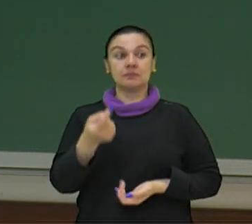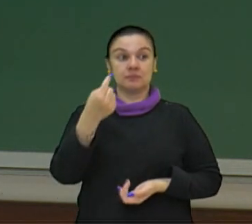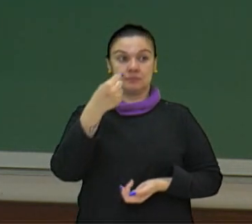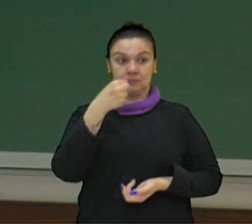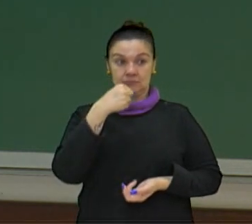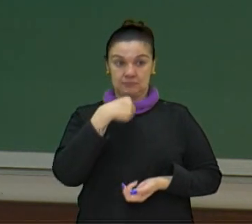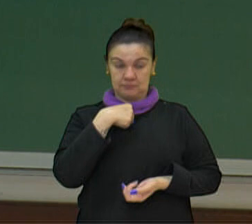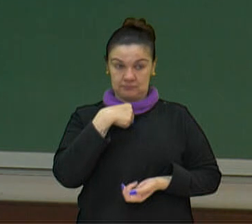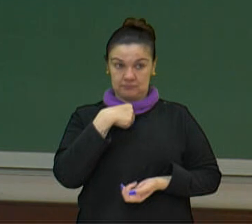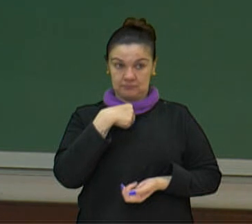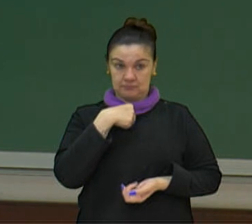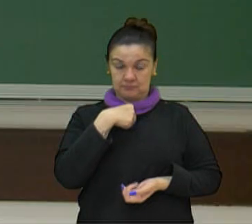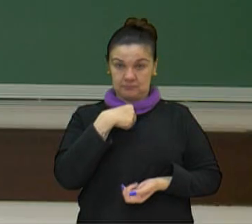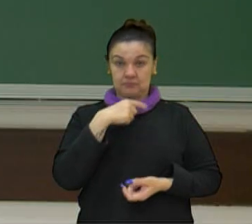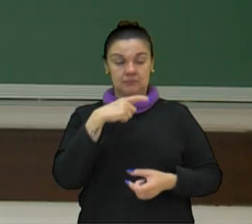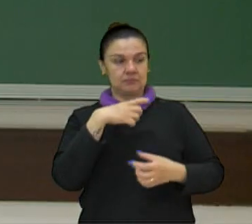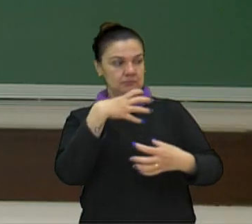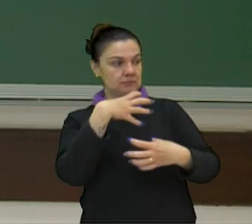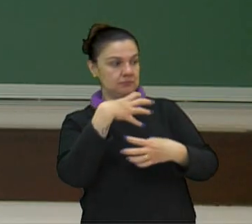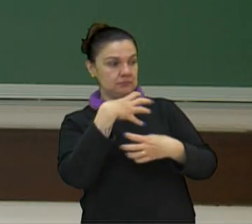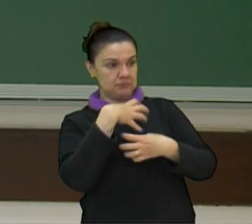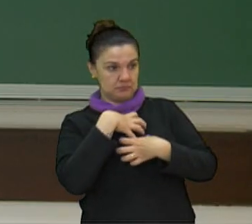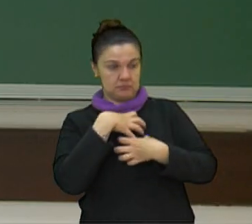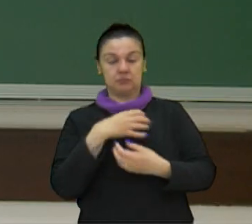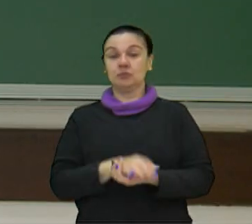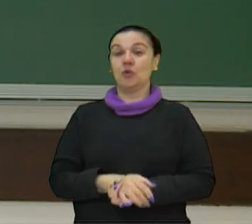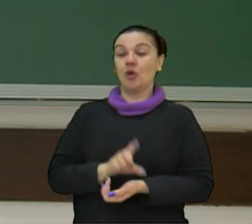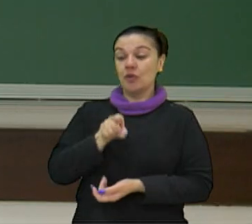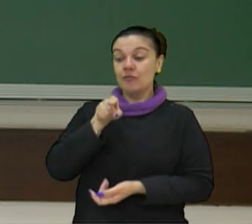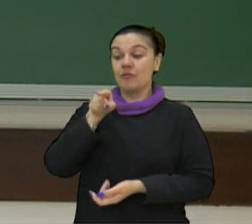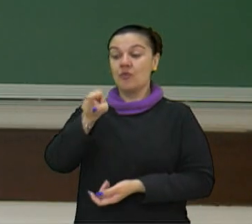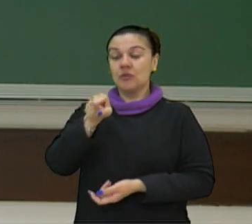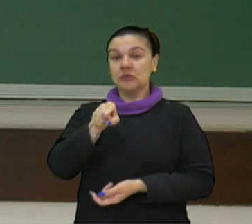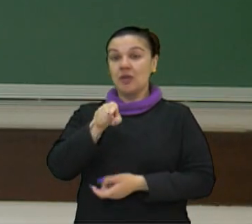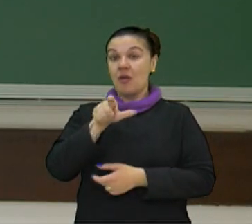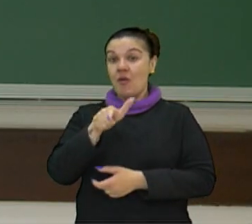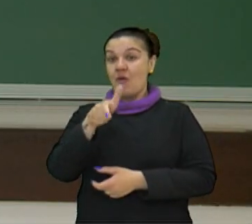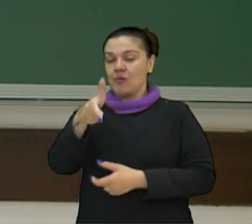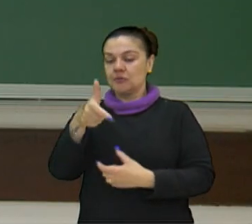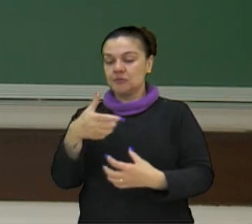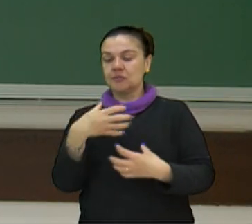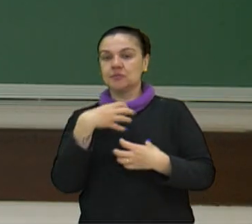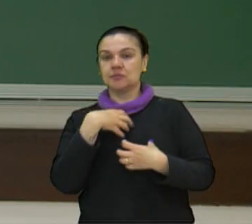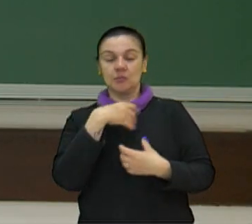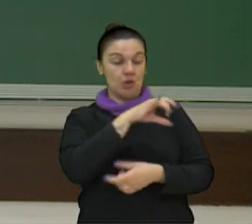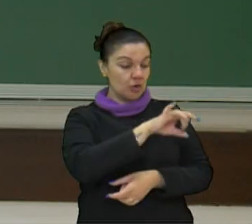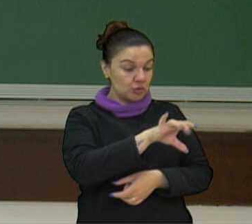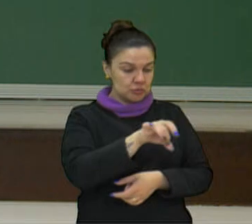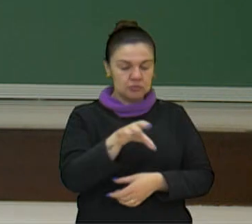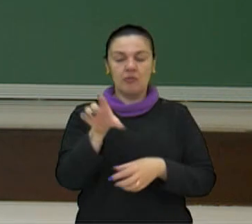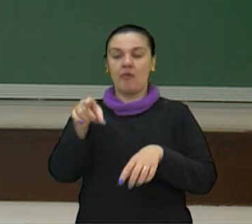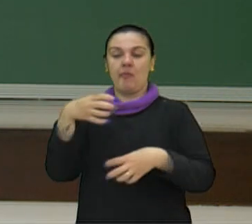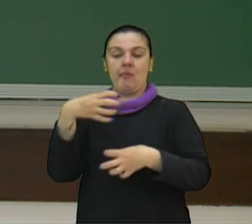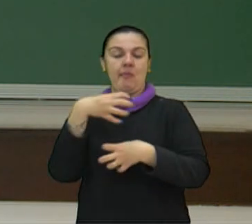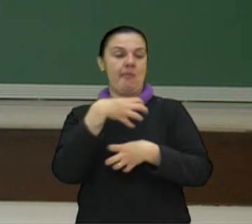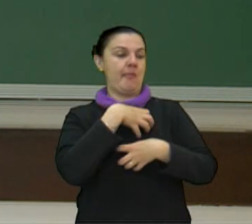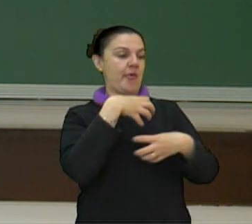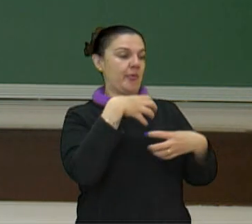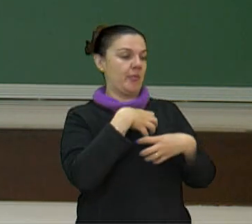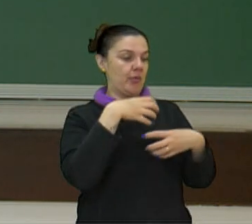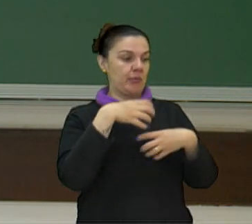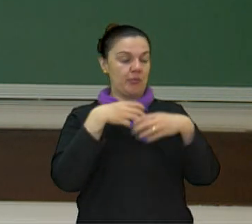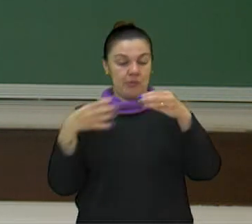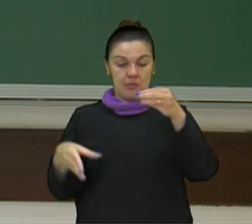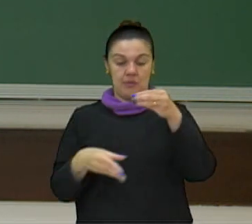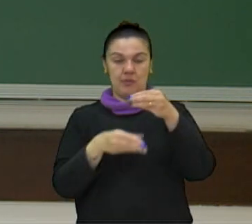mim existe um modo, em você existe outro modo. Todas as coisas que nos cercam são modos do